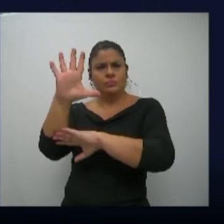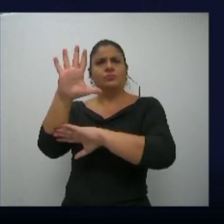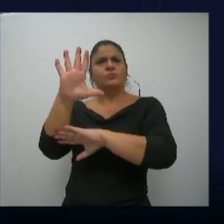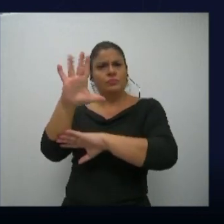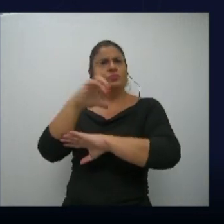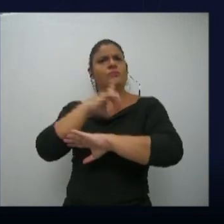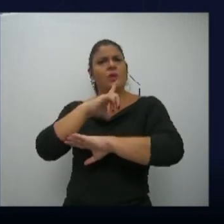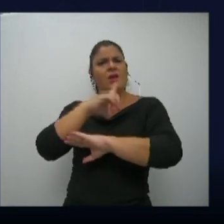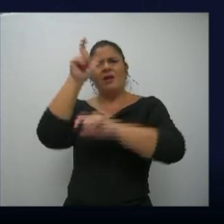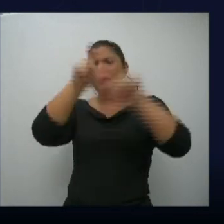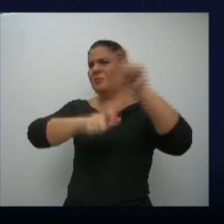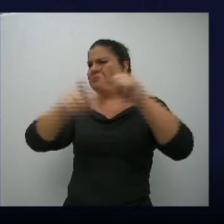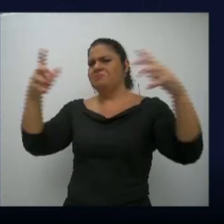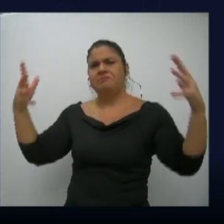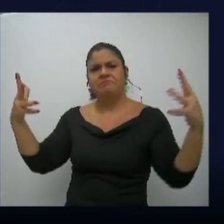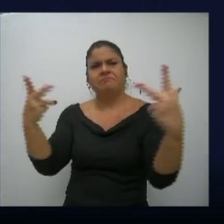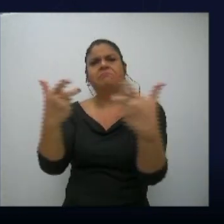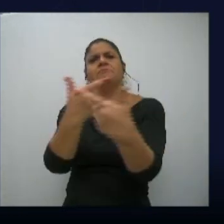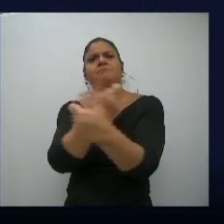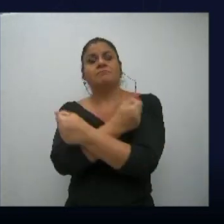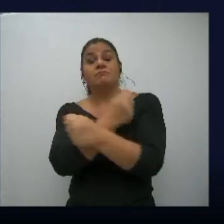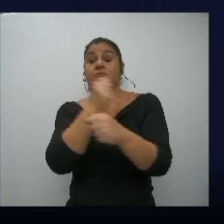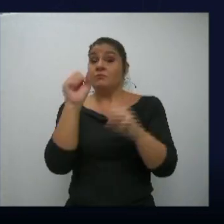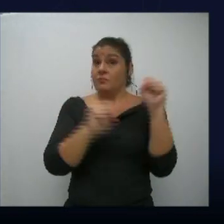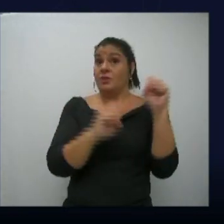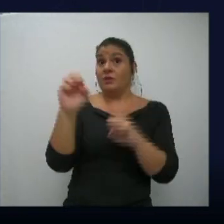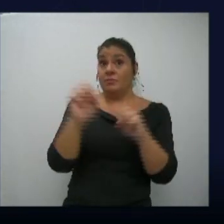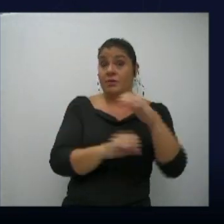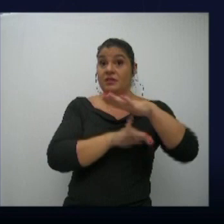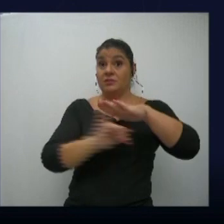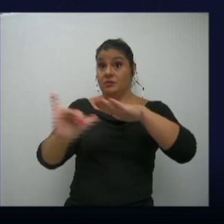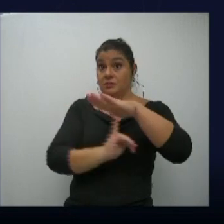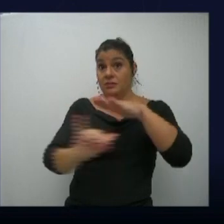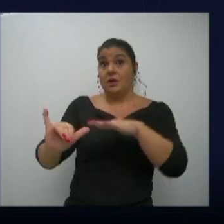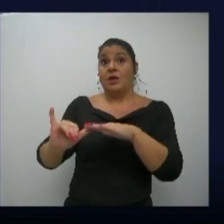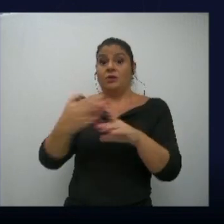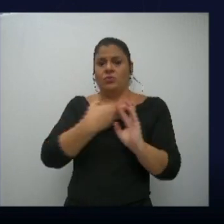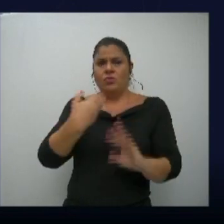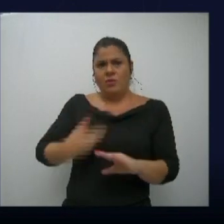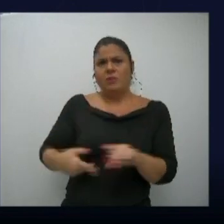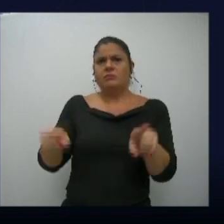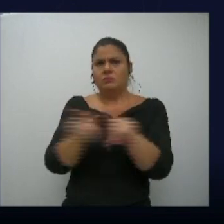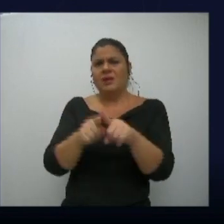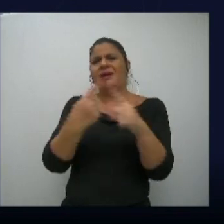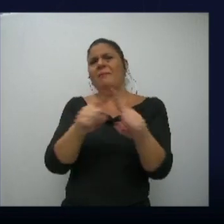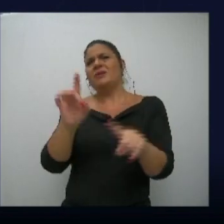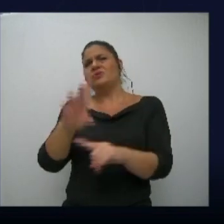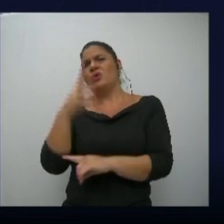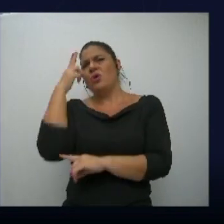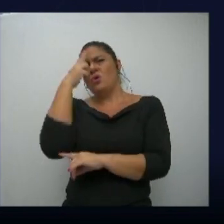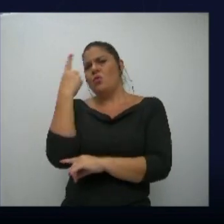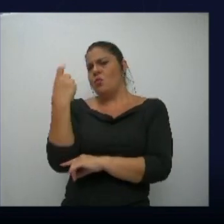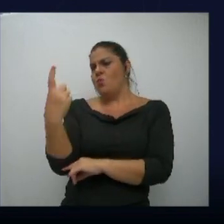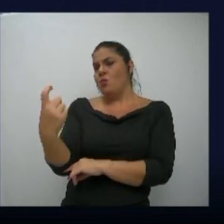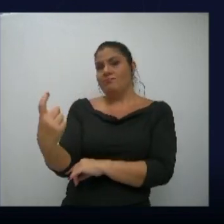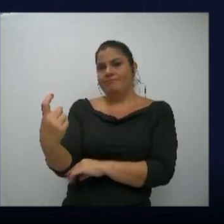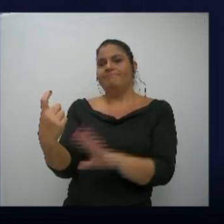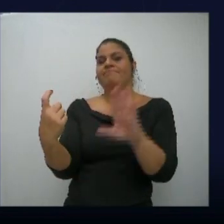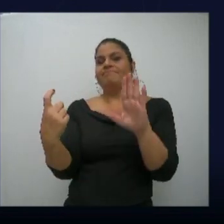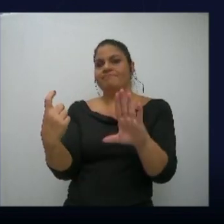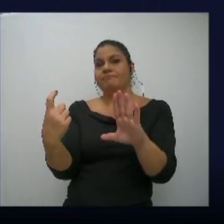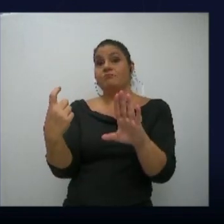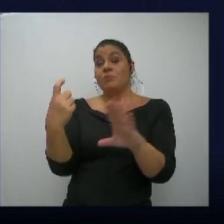pessoas extraordinárias em empresas estatais e no governo como um todo né mas não pode ser o sonho de uma oração isso